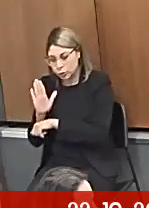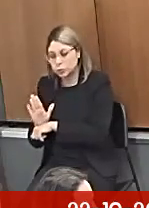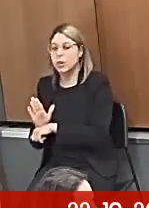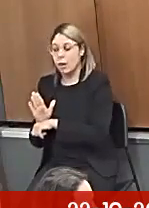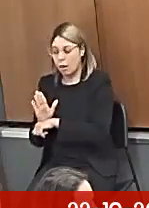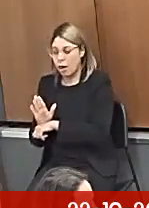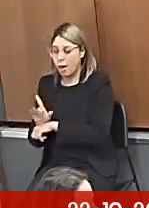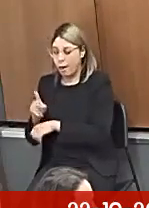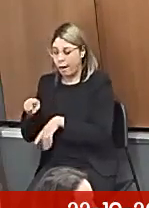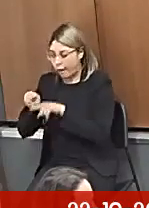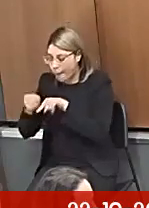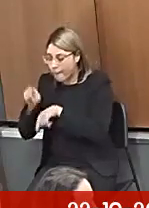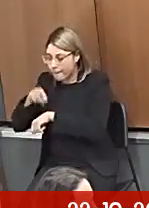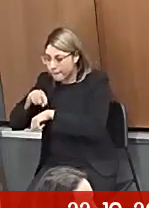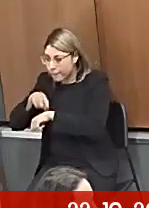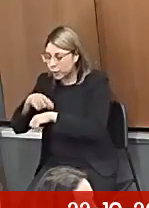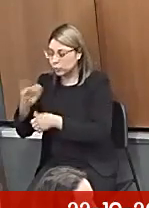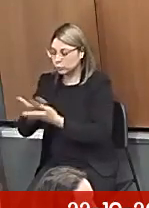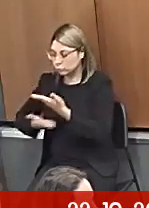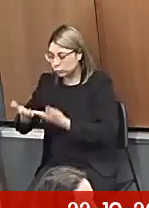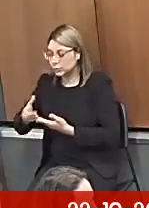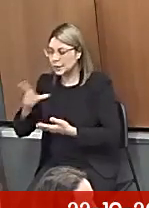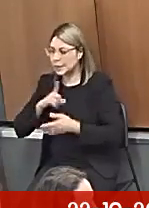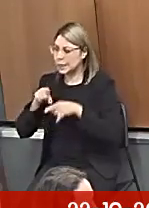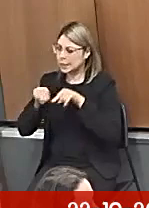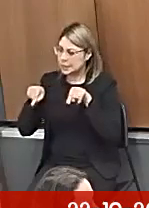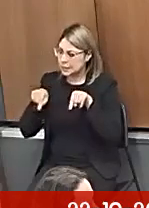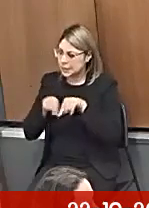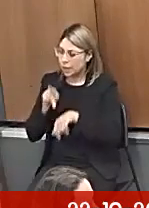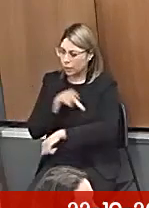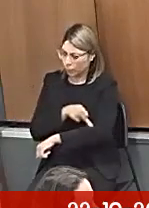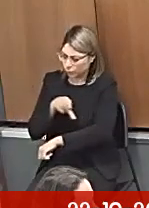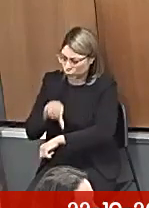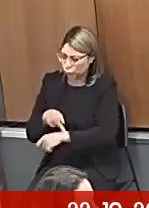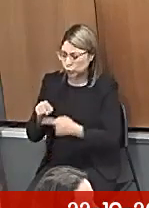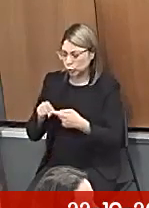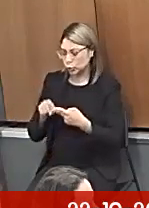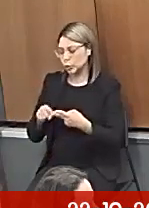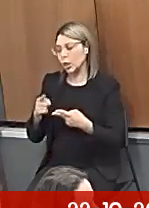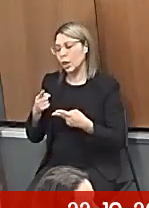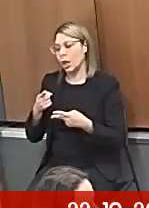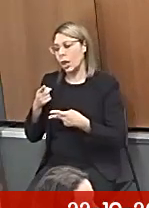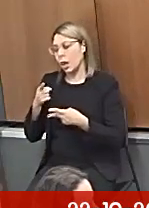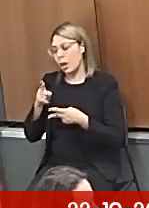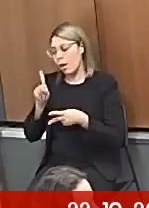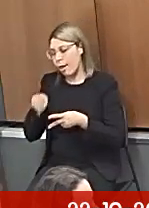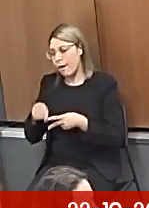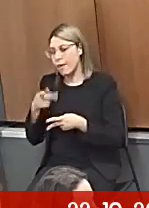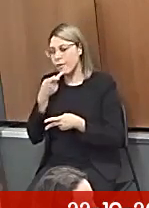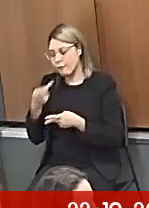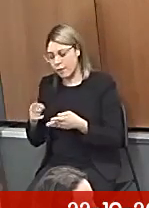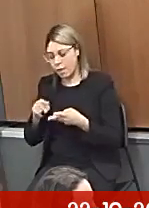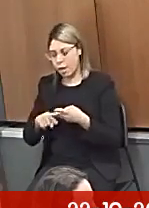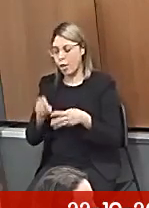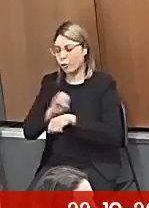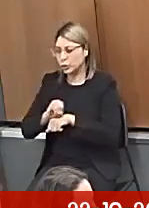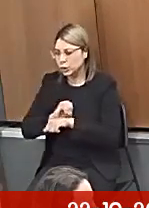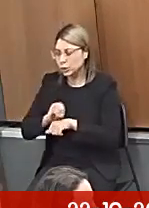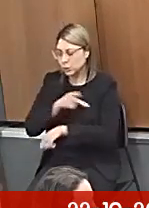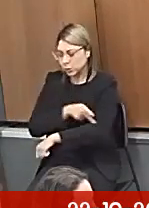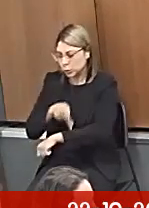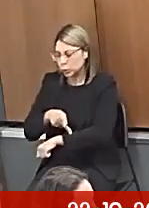A escola tinha sala de reeducação pedagógica, sala de reeducação da fala, oficinas